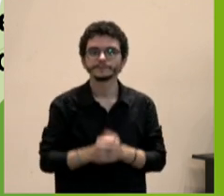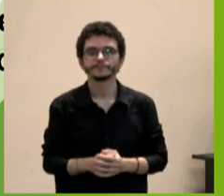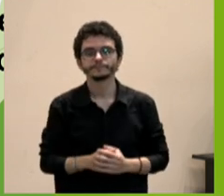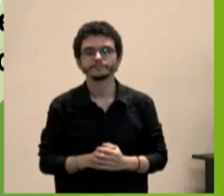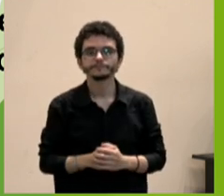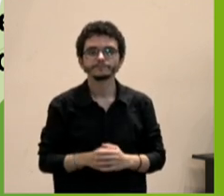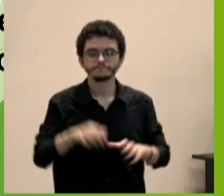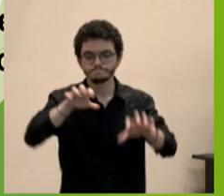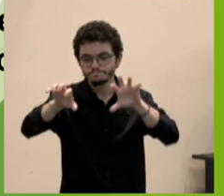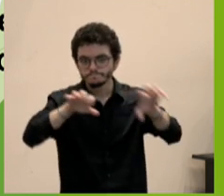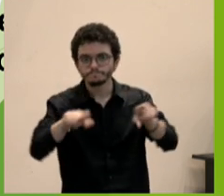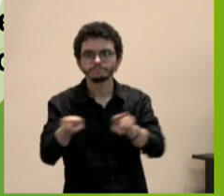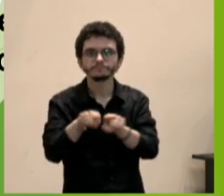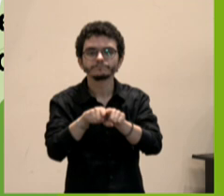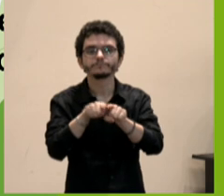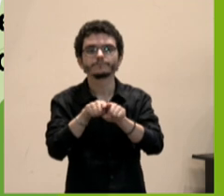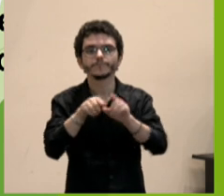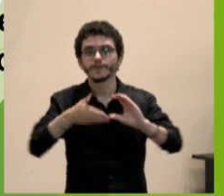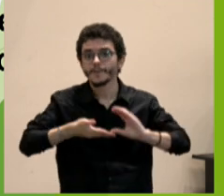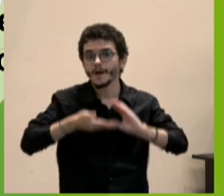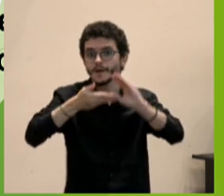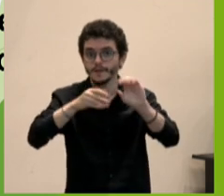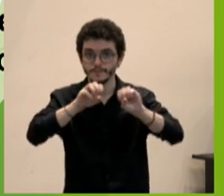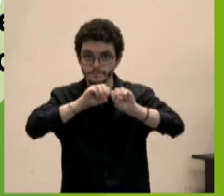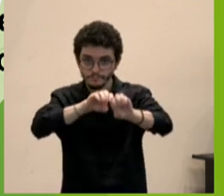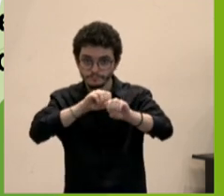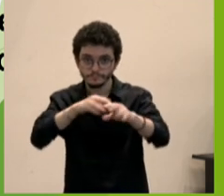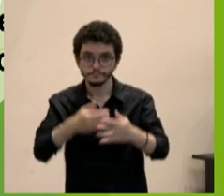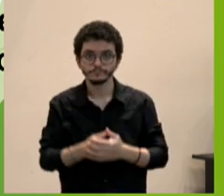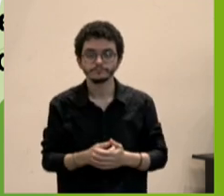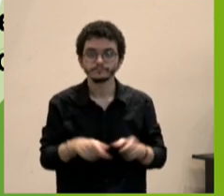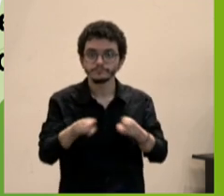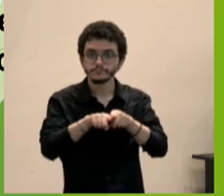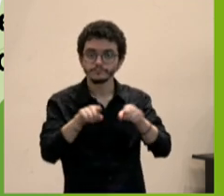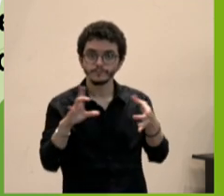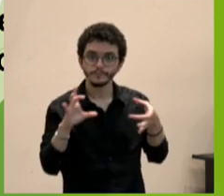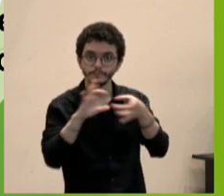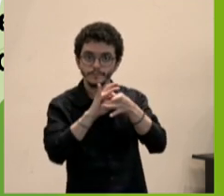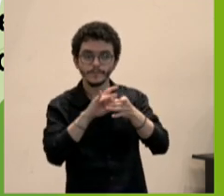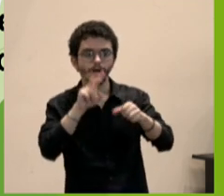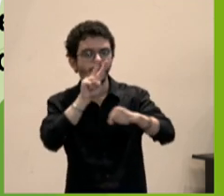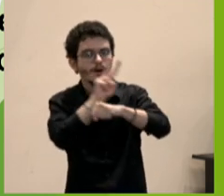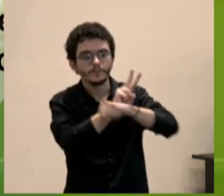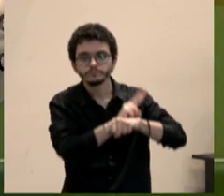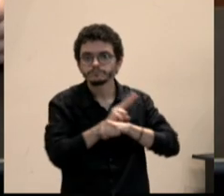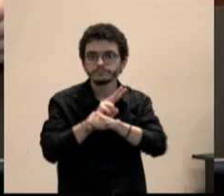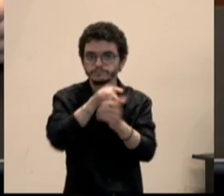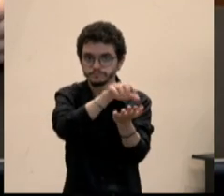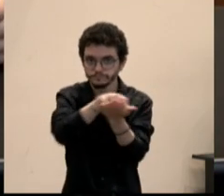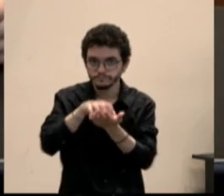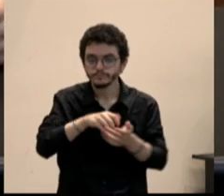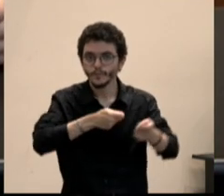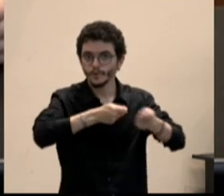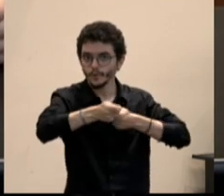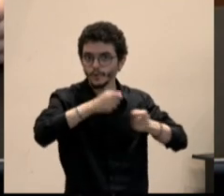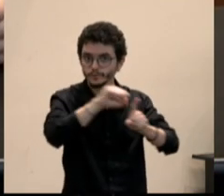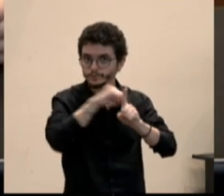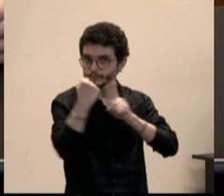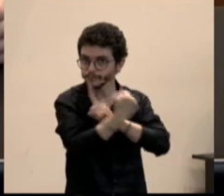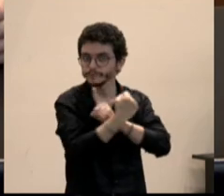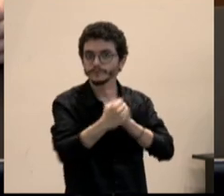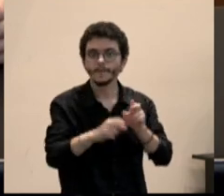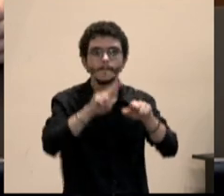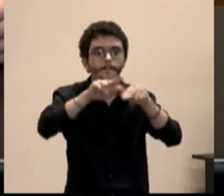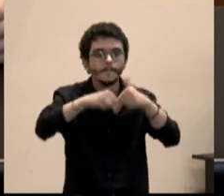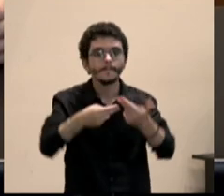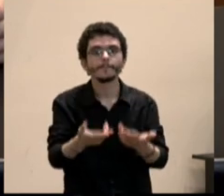e conselhos de educação, como ainda junto aos órgãos de monitoramento e controle social. Por